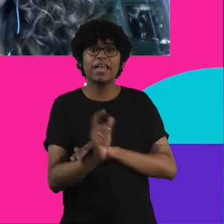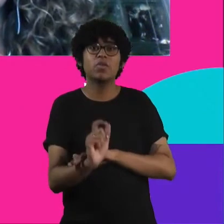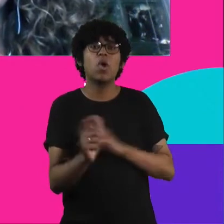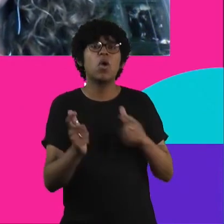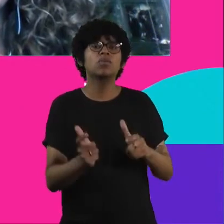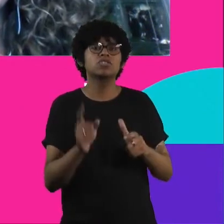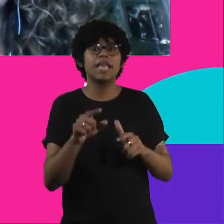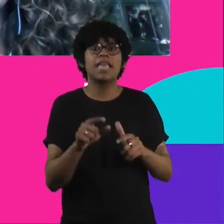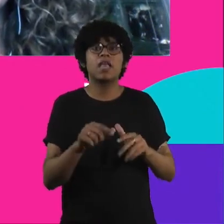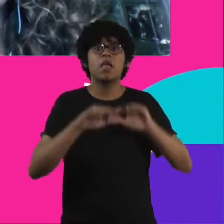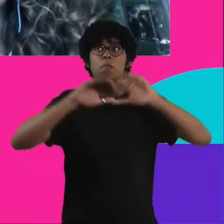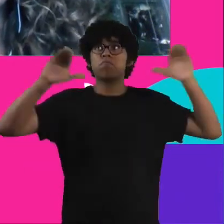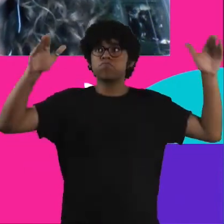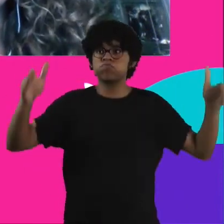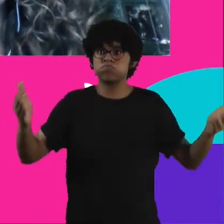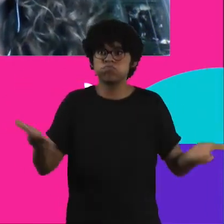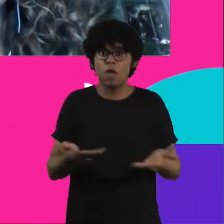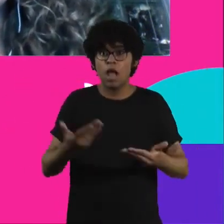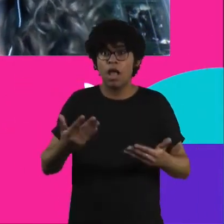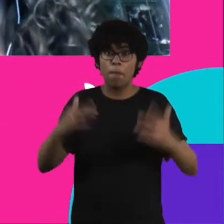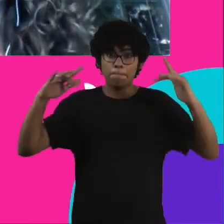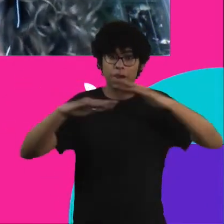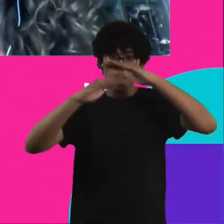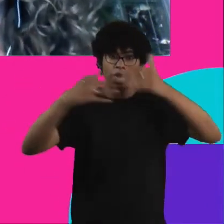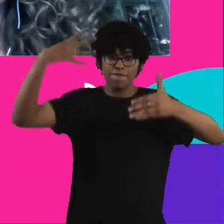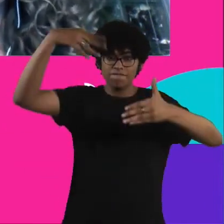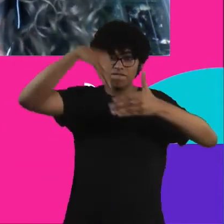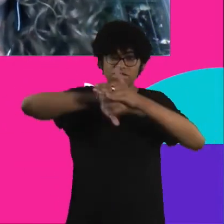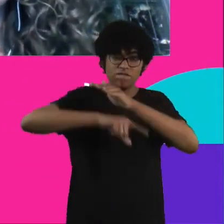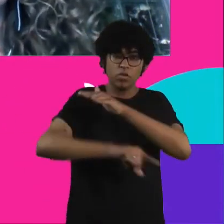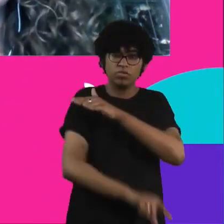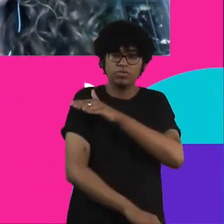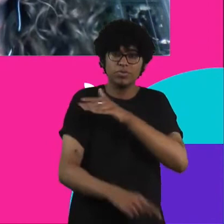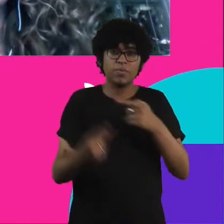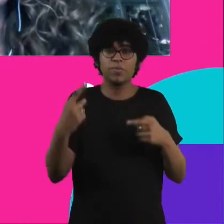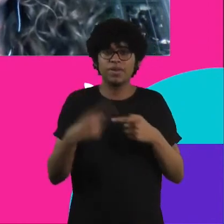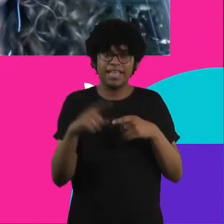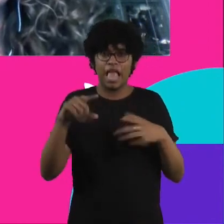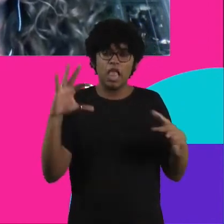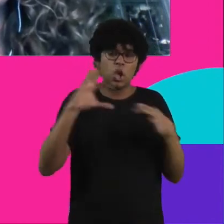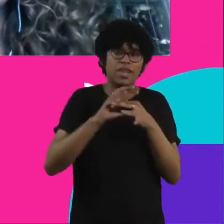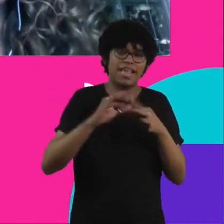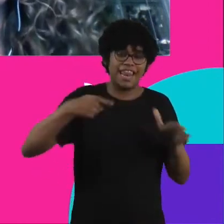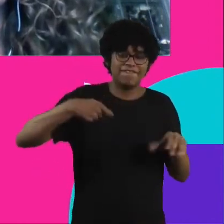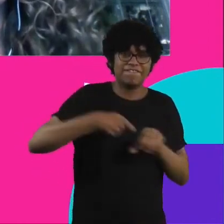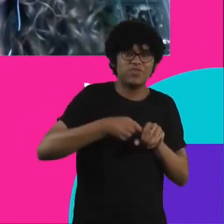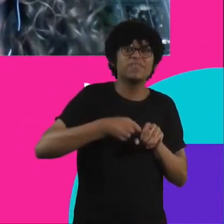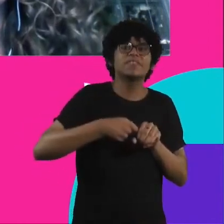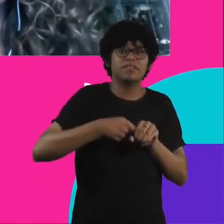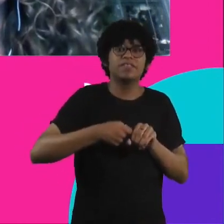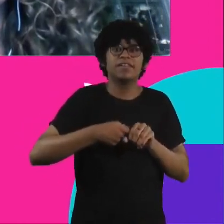em containers no fundo de oceanos, porque eles se conectam nos cabos que distribuem a internet no mundo, tá?